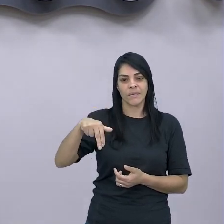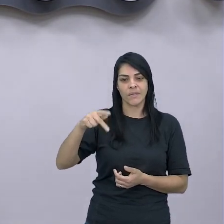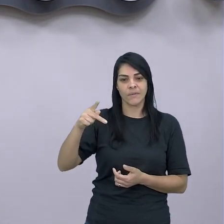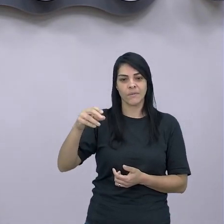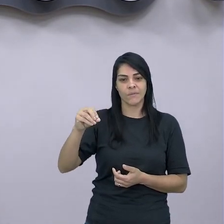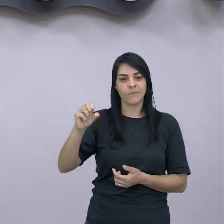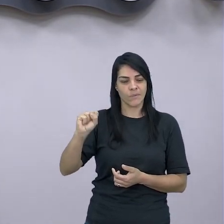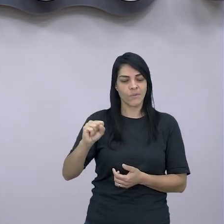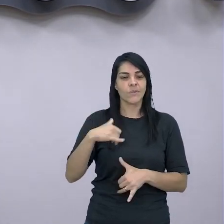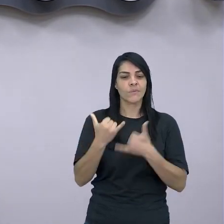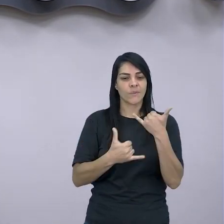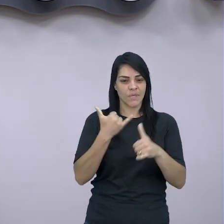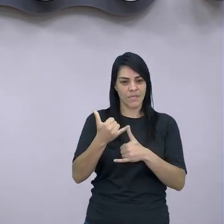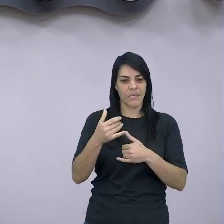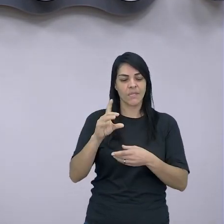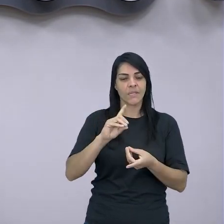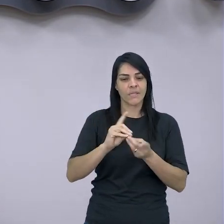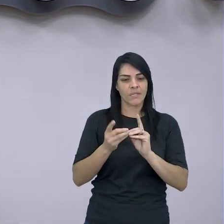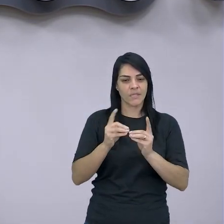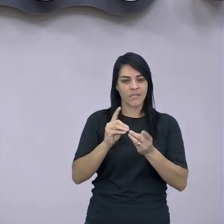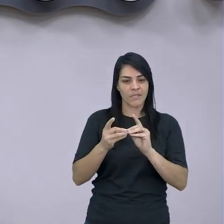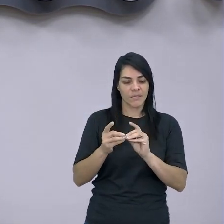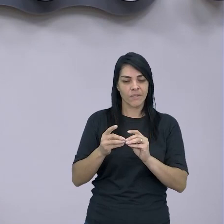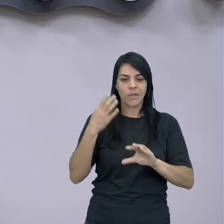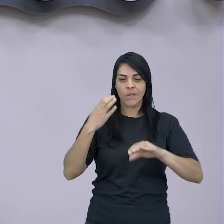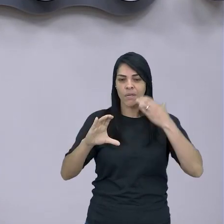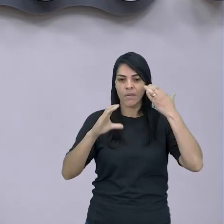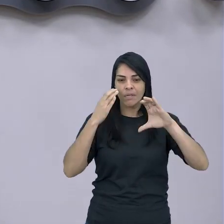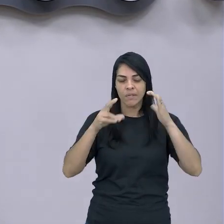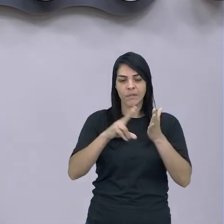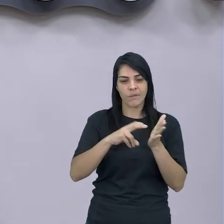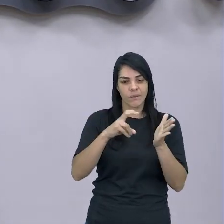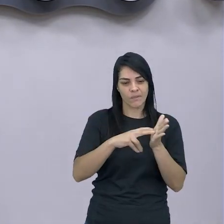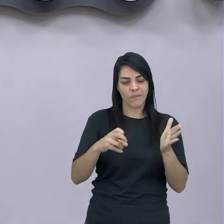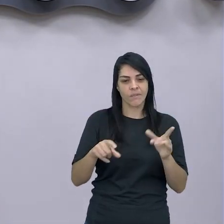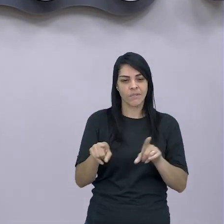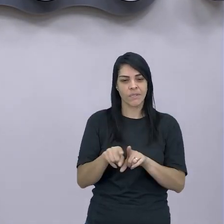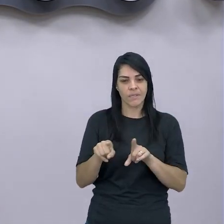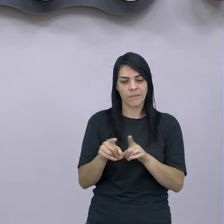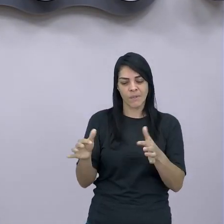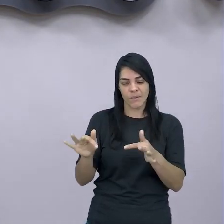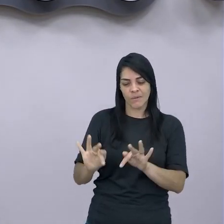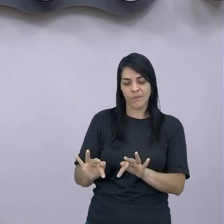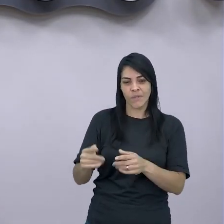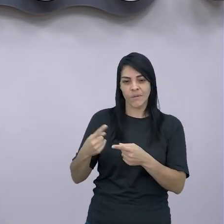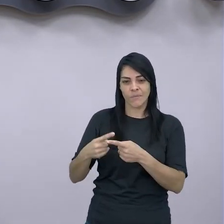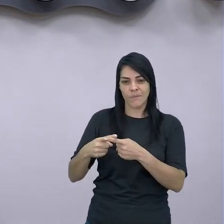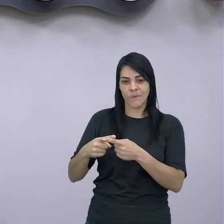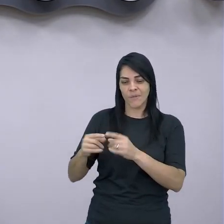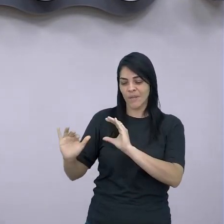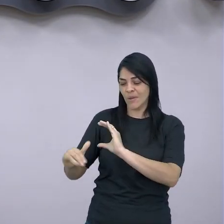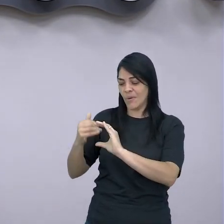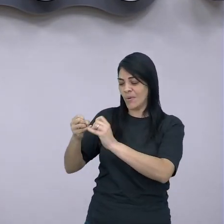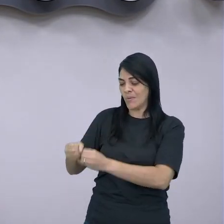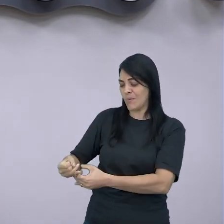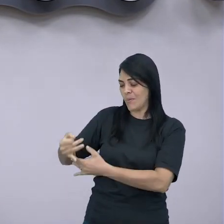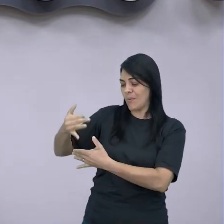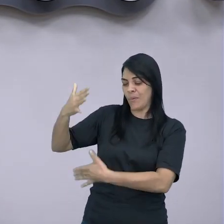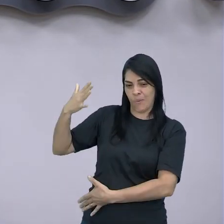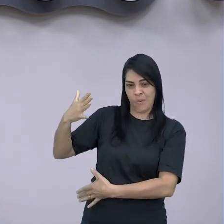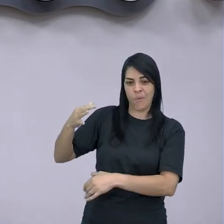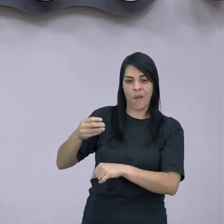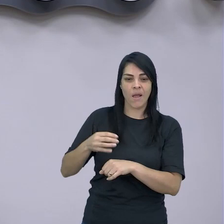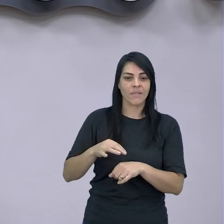dinâmicas, canções, vocabulários. E por fim, né, porque nosso chat aqui está borbulhando de sugestões,